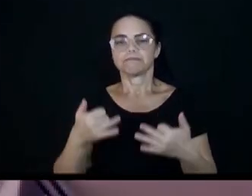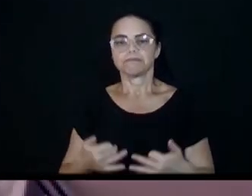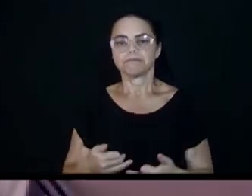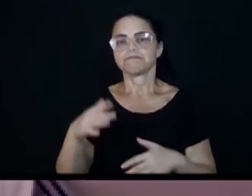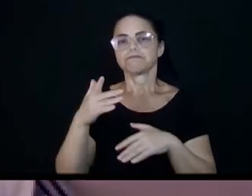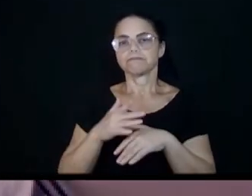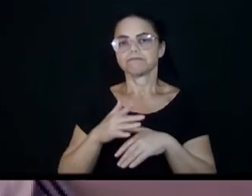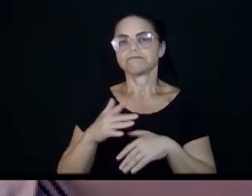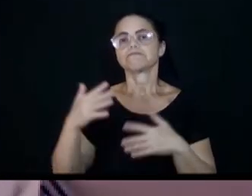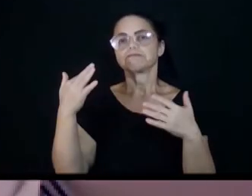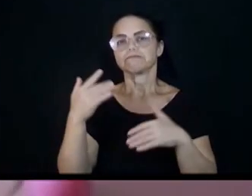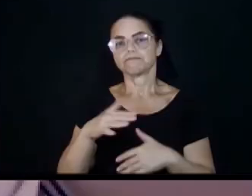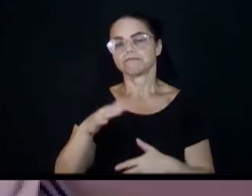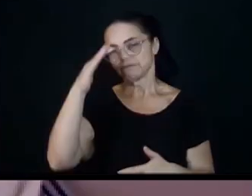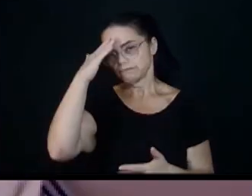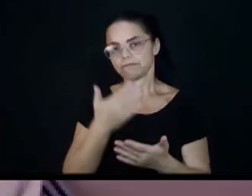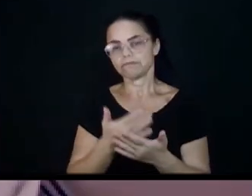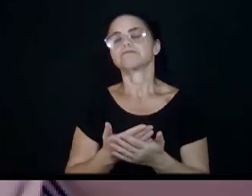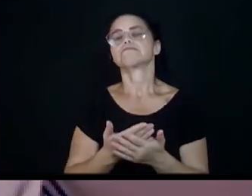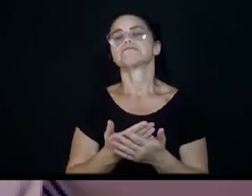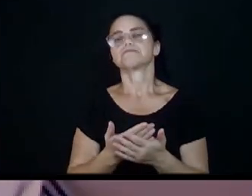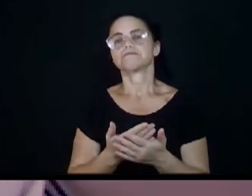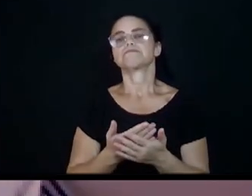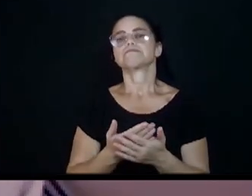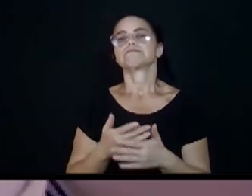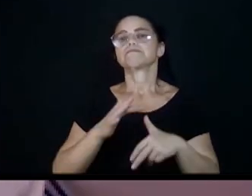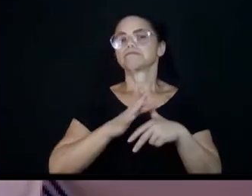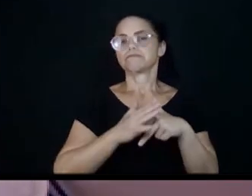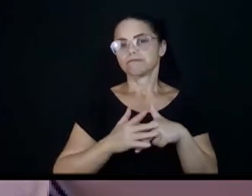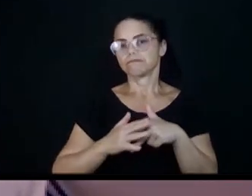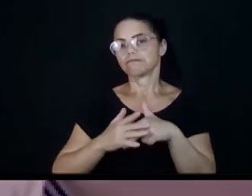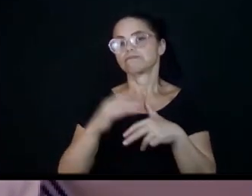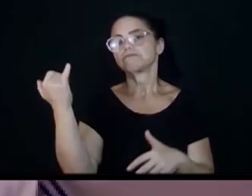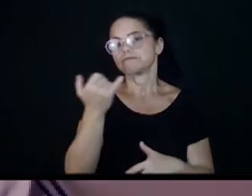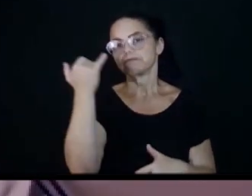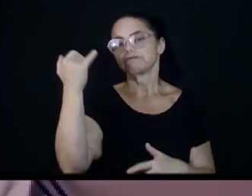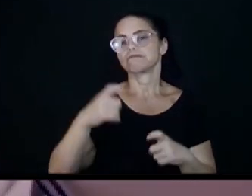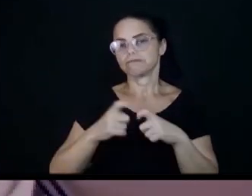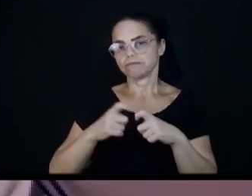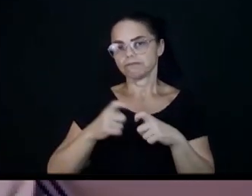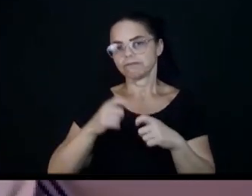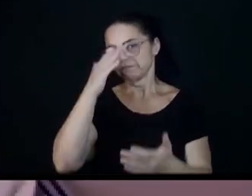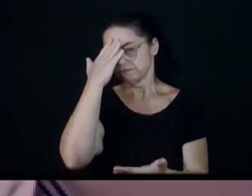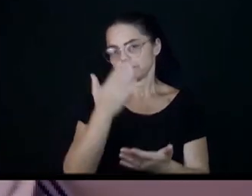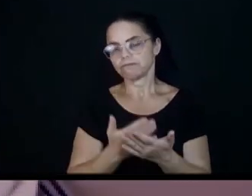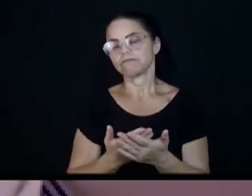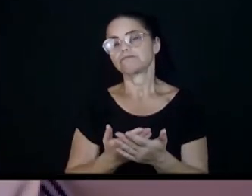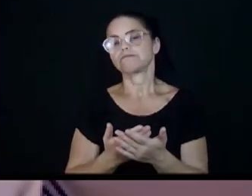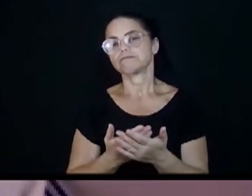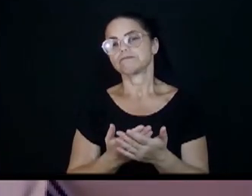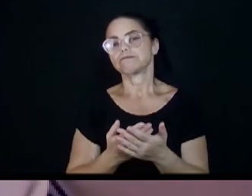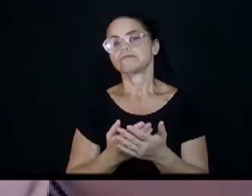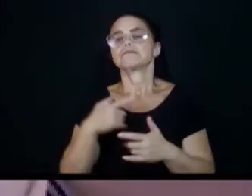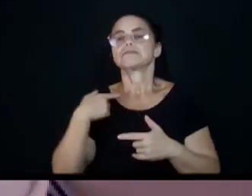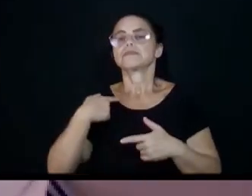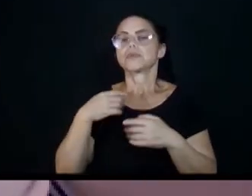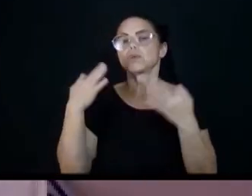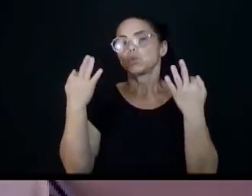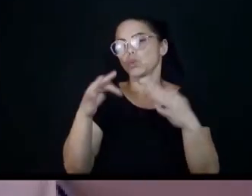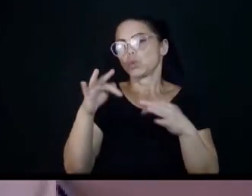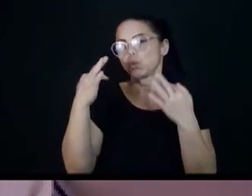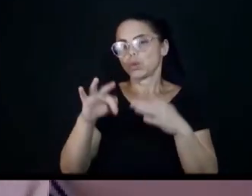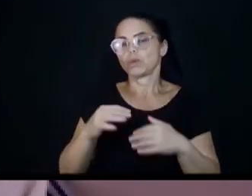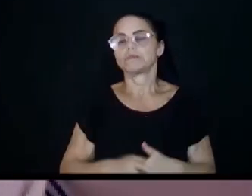paciente. Isso é muito importante, que o médico acredite nas queixas do paciente, e que a gente está ali, o reumatologista,